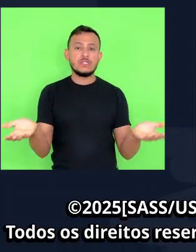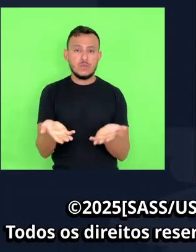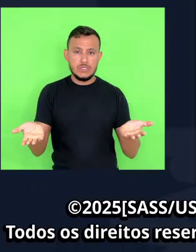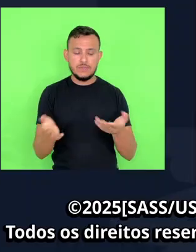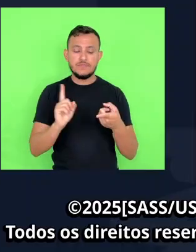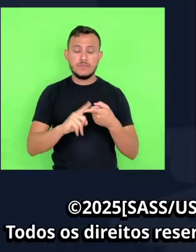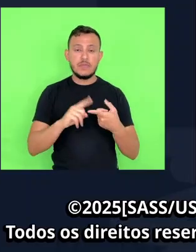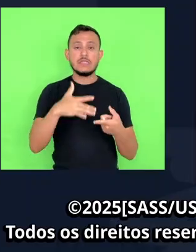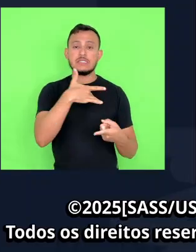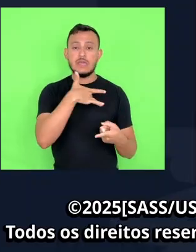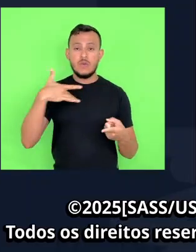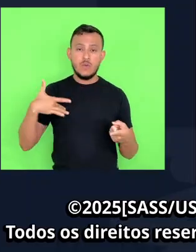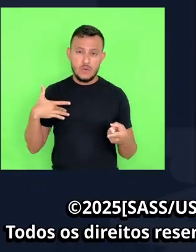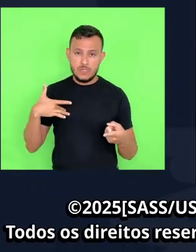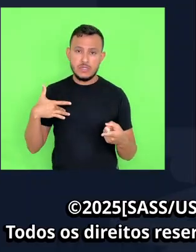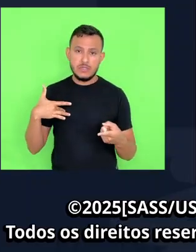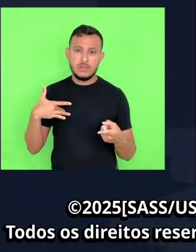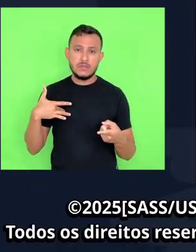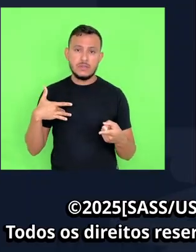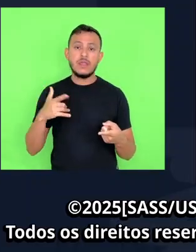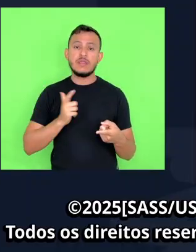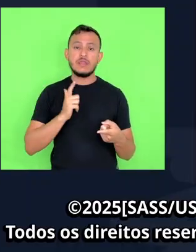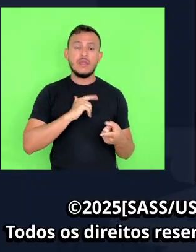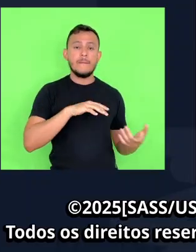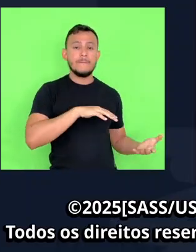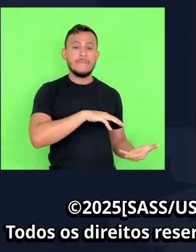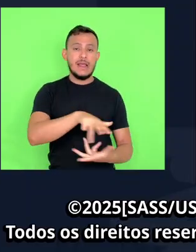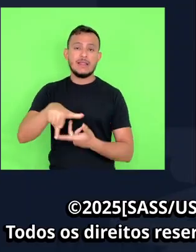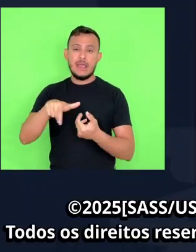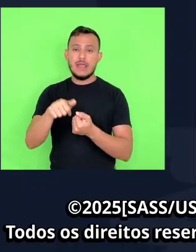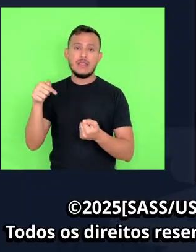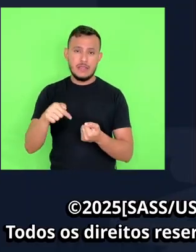A saúde, com o planeta